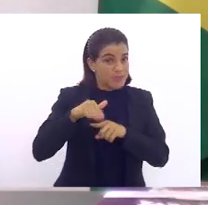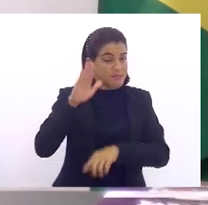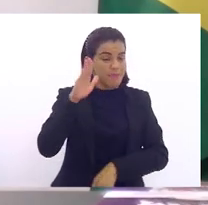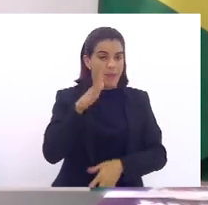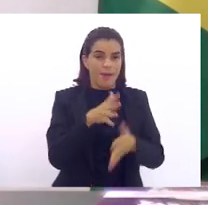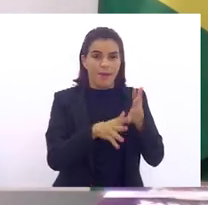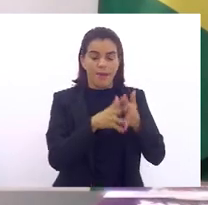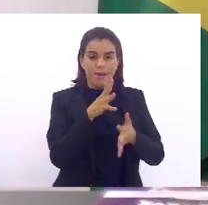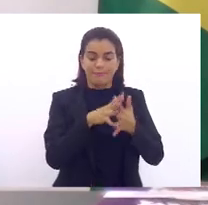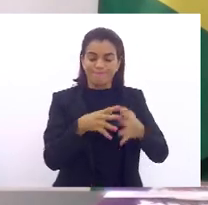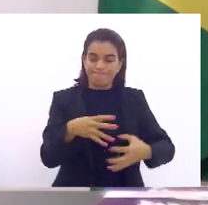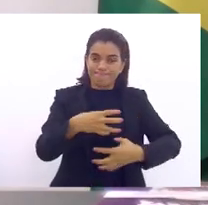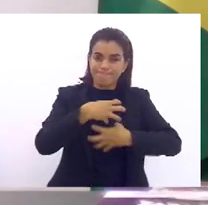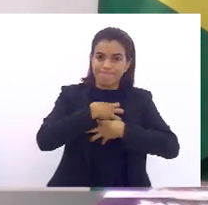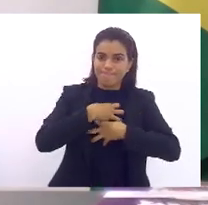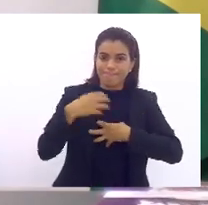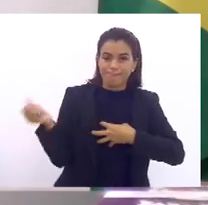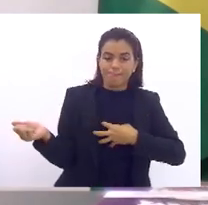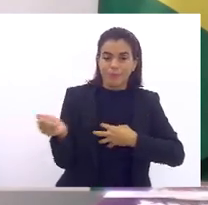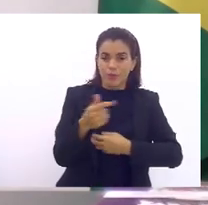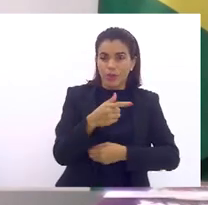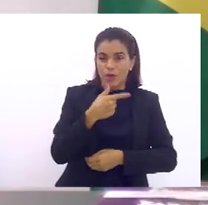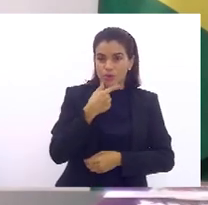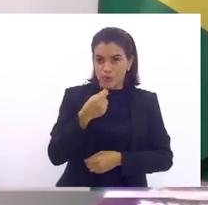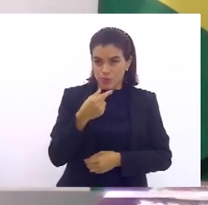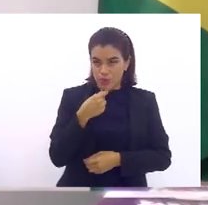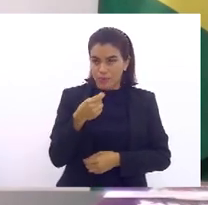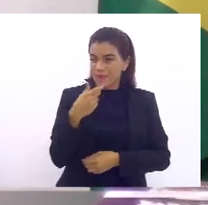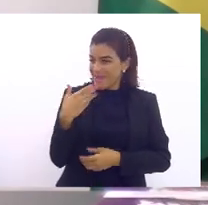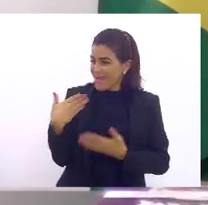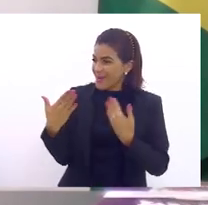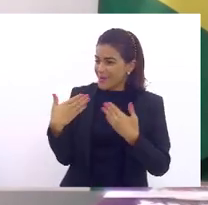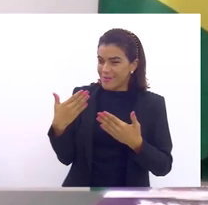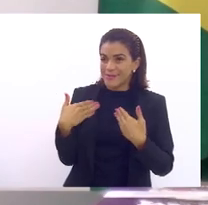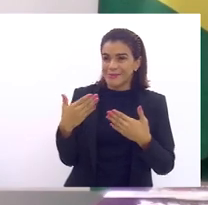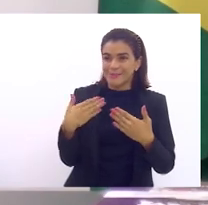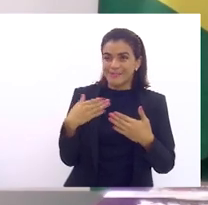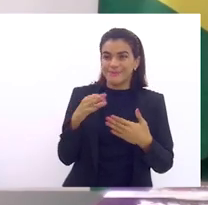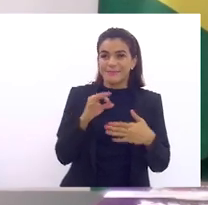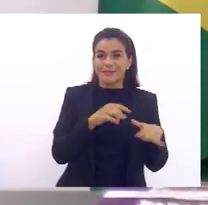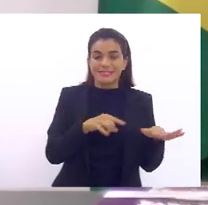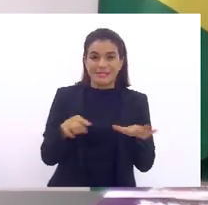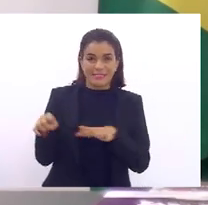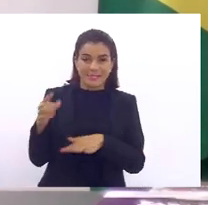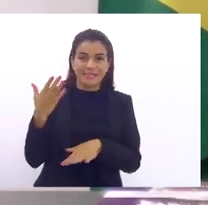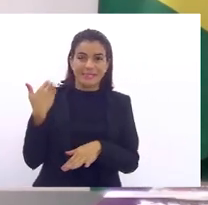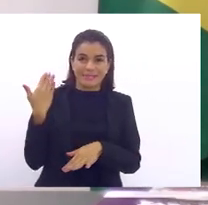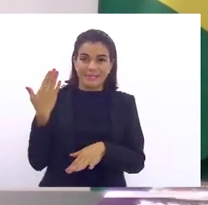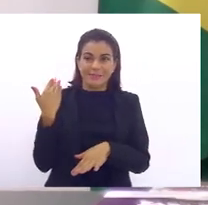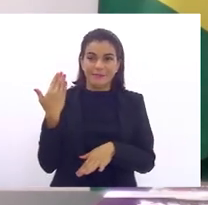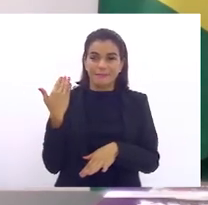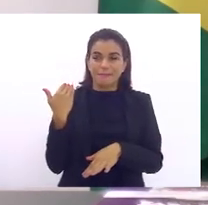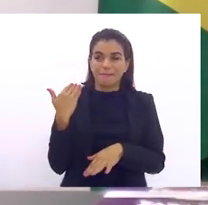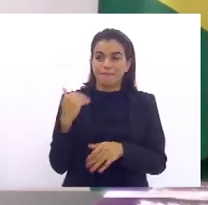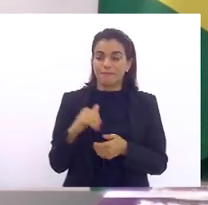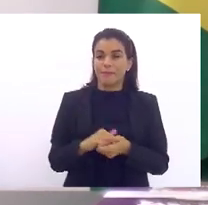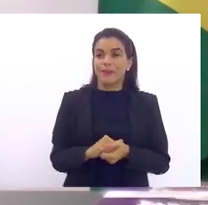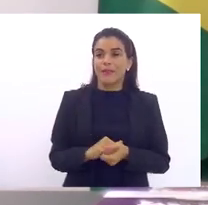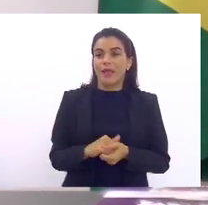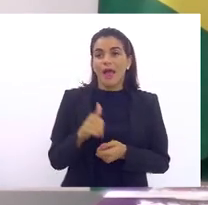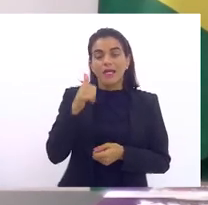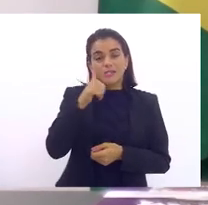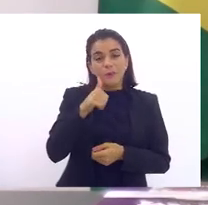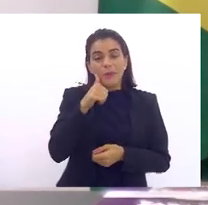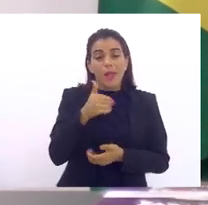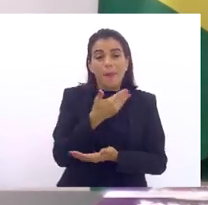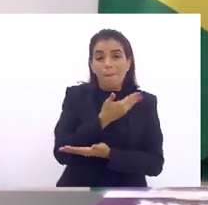esse esse problema a gente a gente falou aqui nós falamos aqui na na semana passada eh que as mulheres